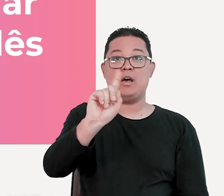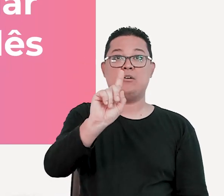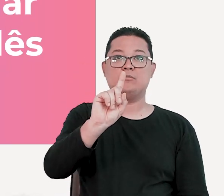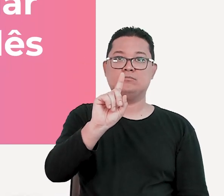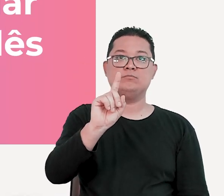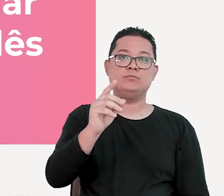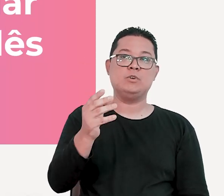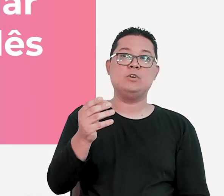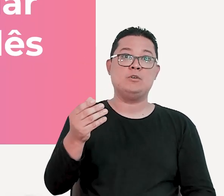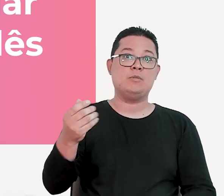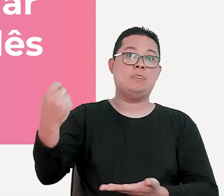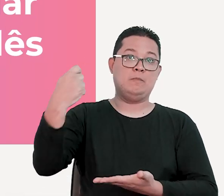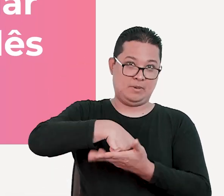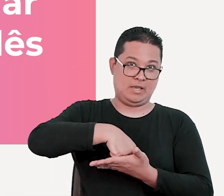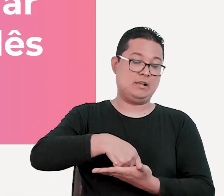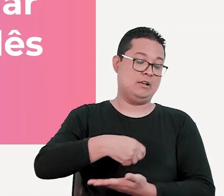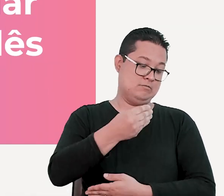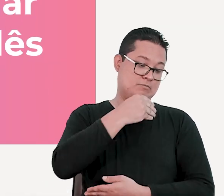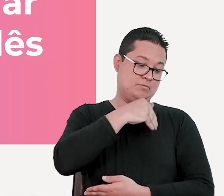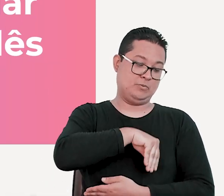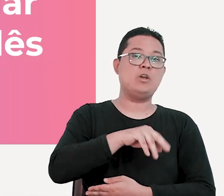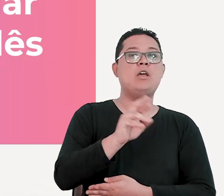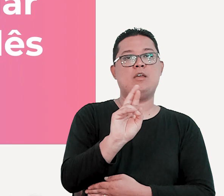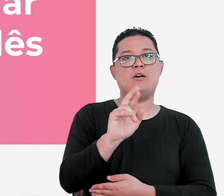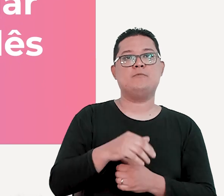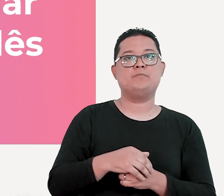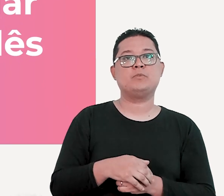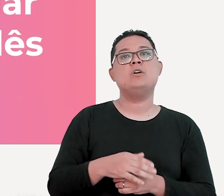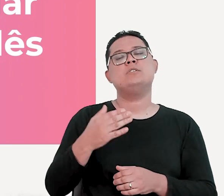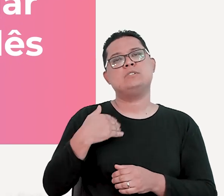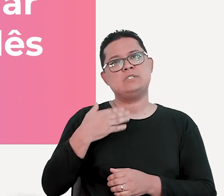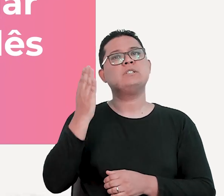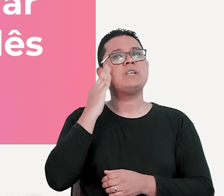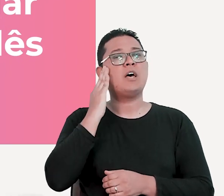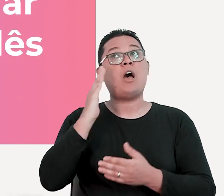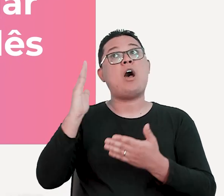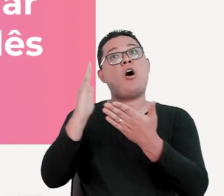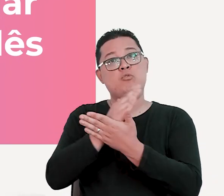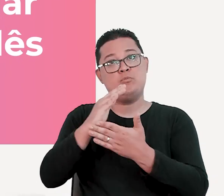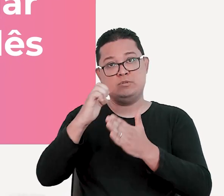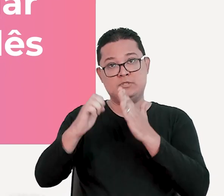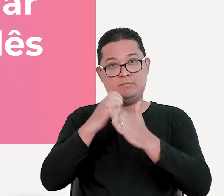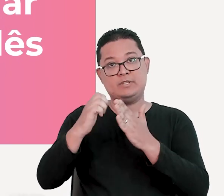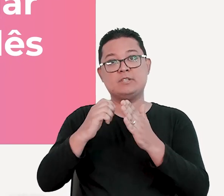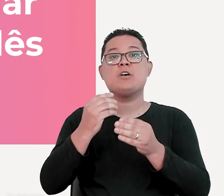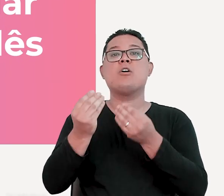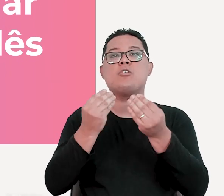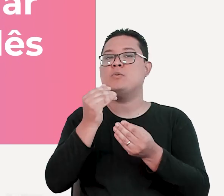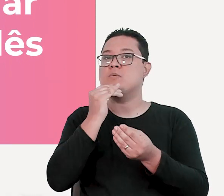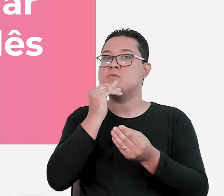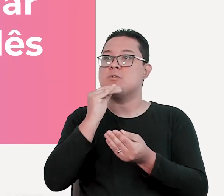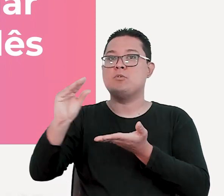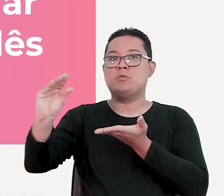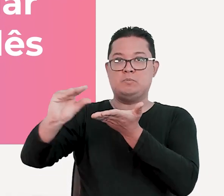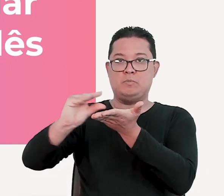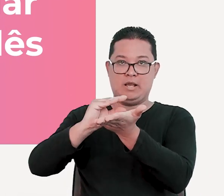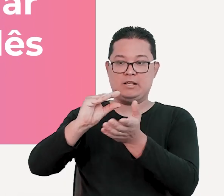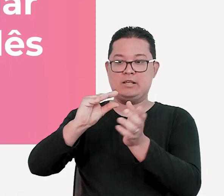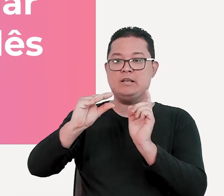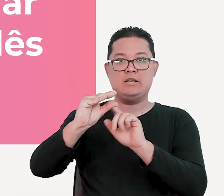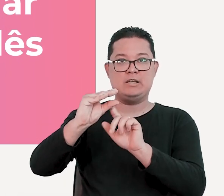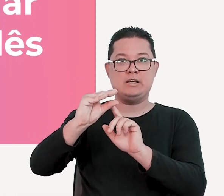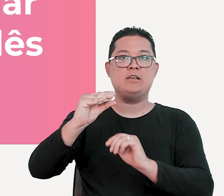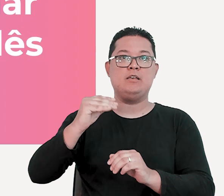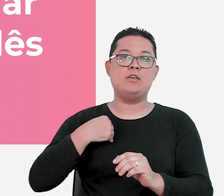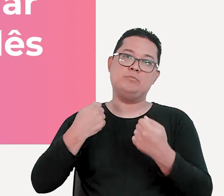eles pagam, e aí você pega, transfere esse dinheiro, faz a conversão, mas no meu caso, não é assim, tá bom? Eu acho que